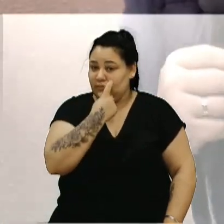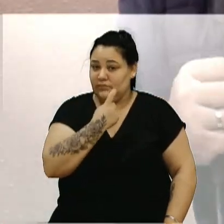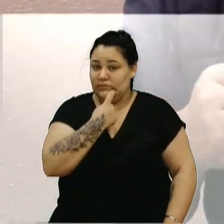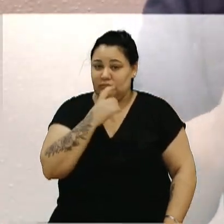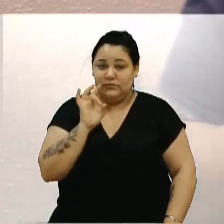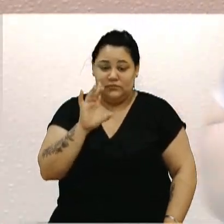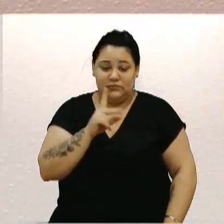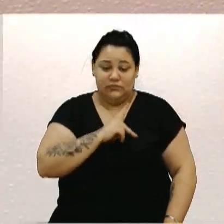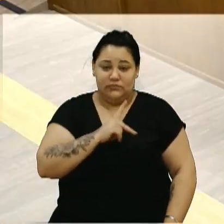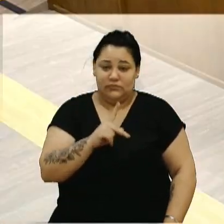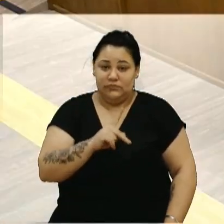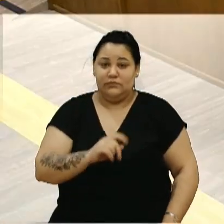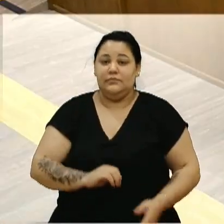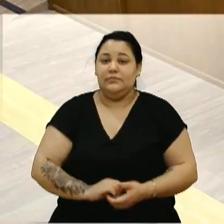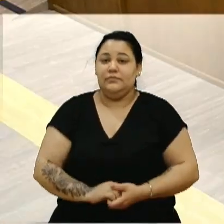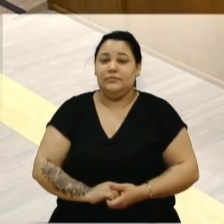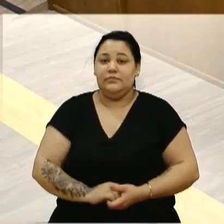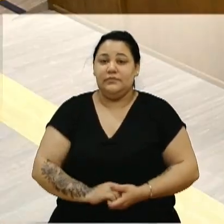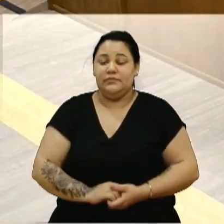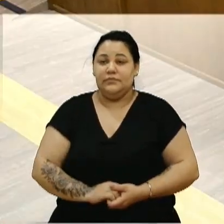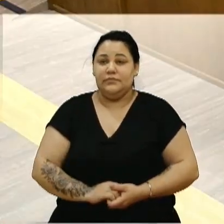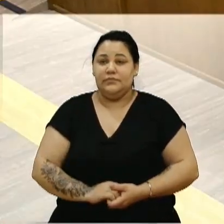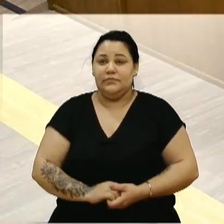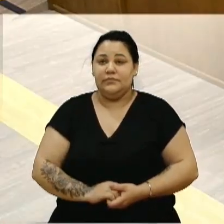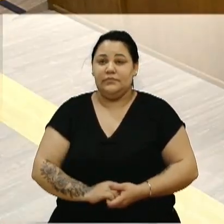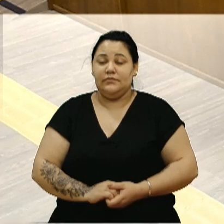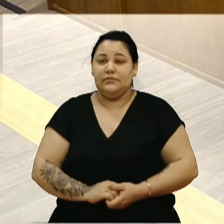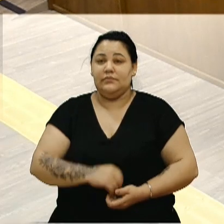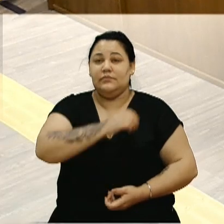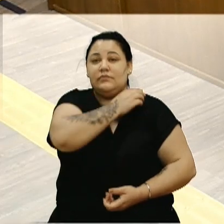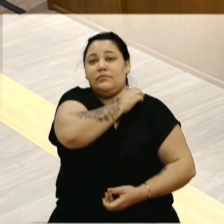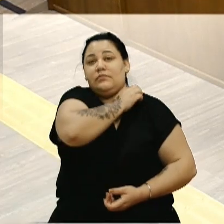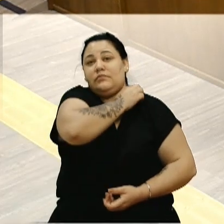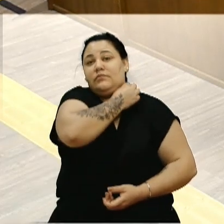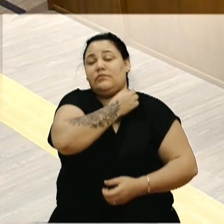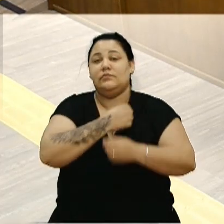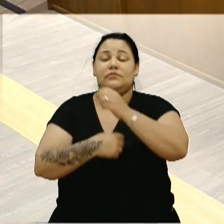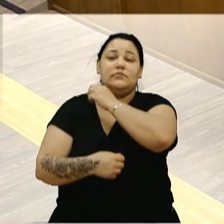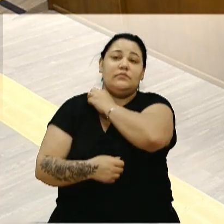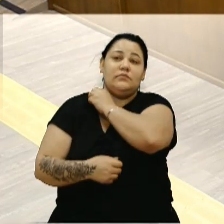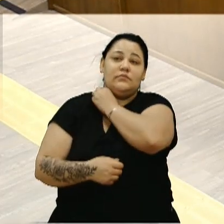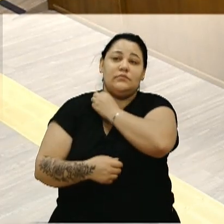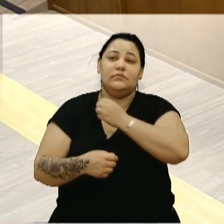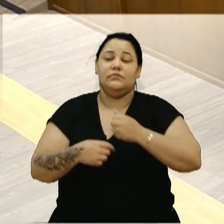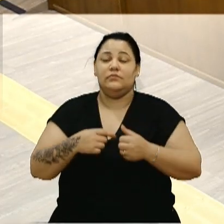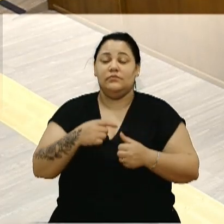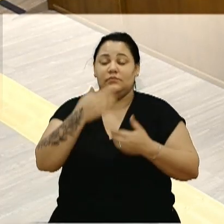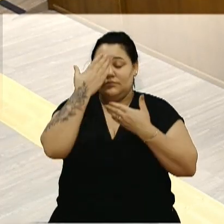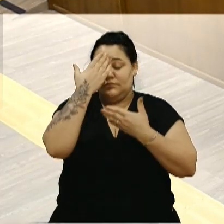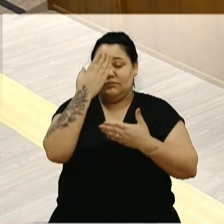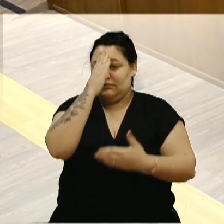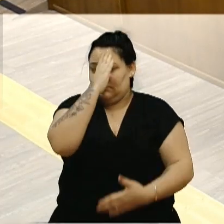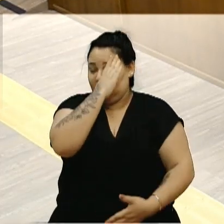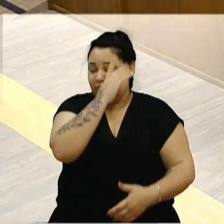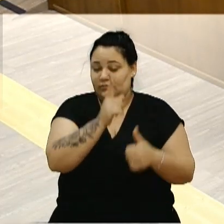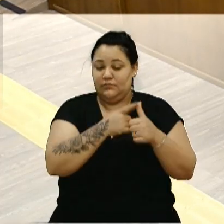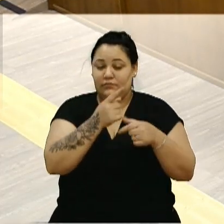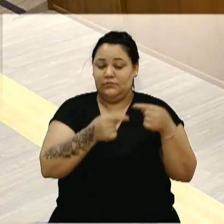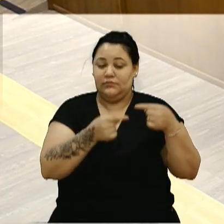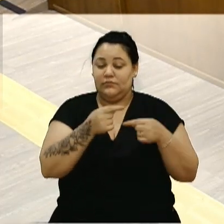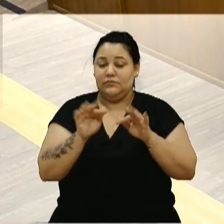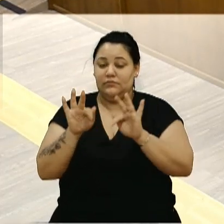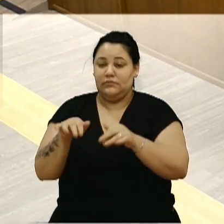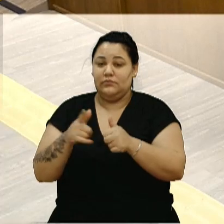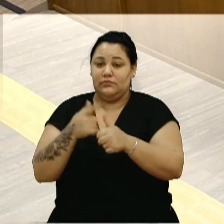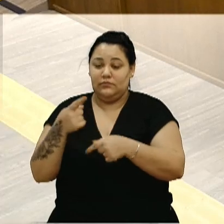Era isso, senhor presidente. Obrigada, vereador Bressan. Em primeira discussão, encerrada a